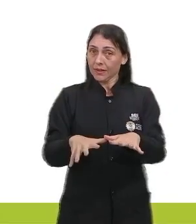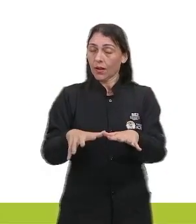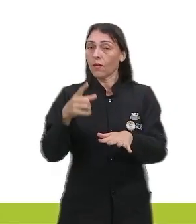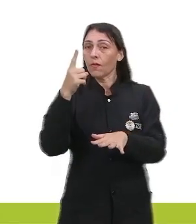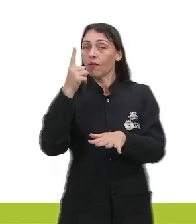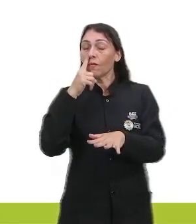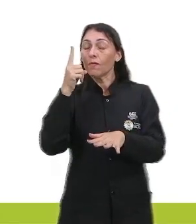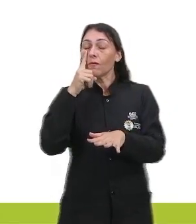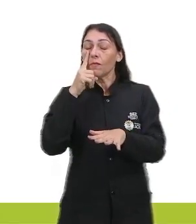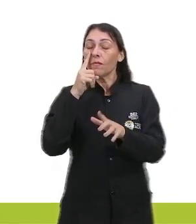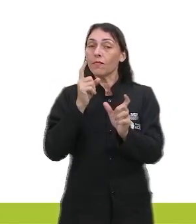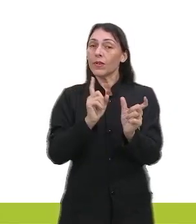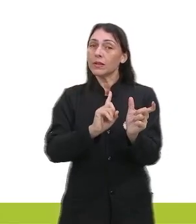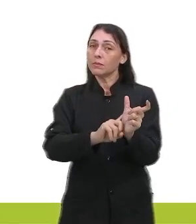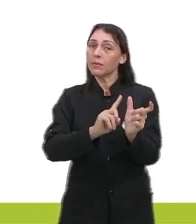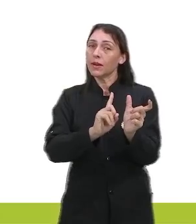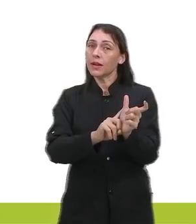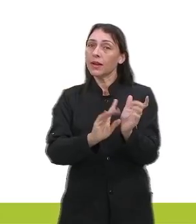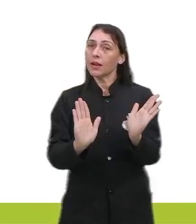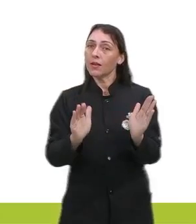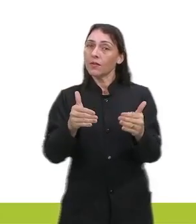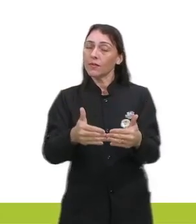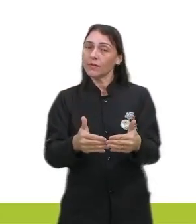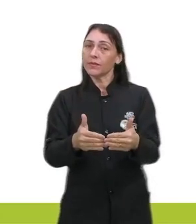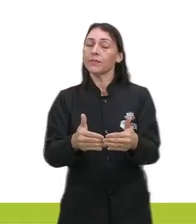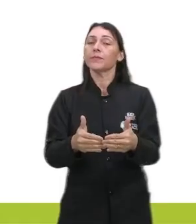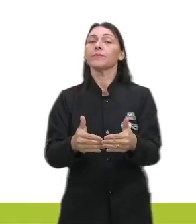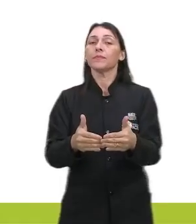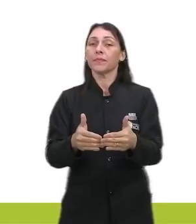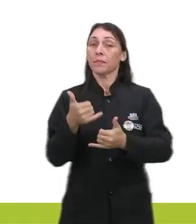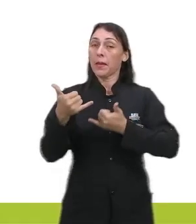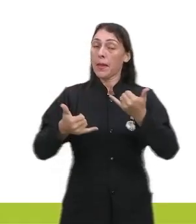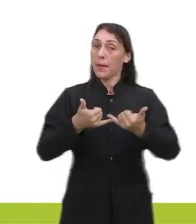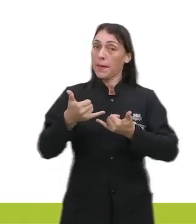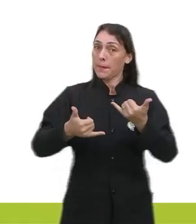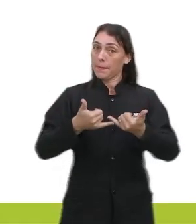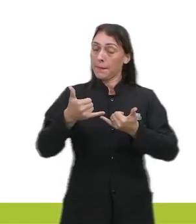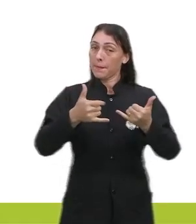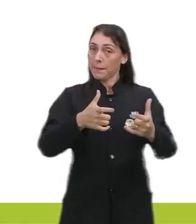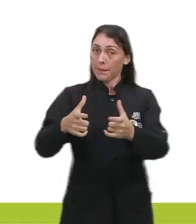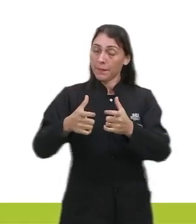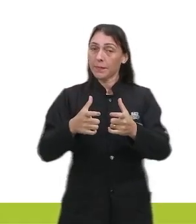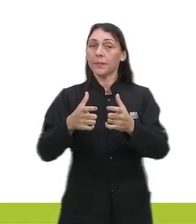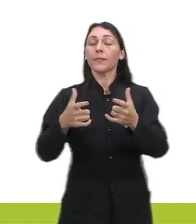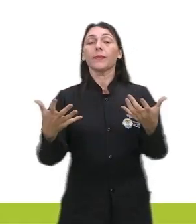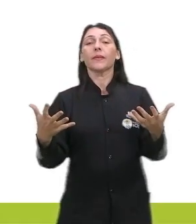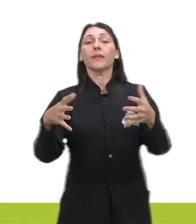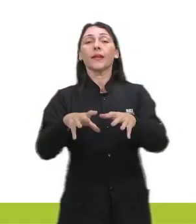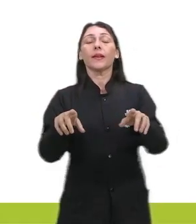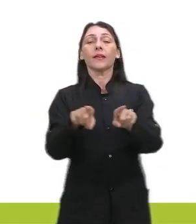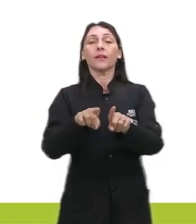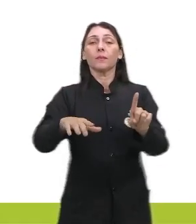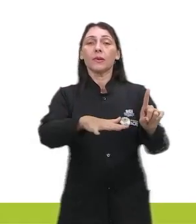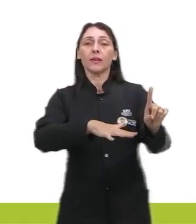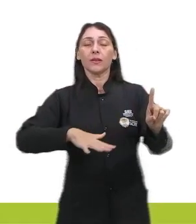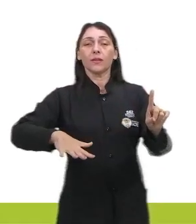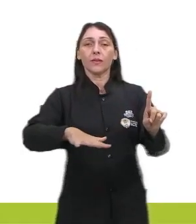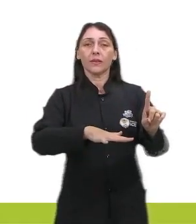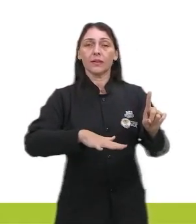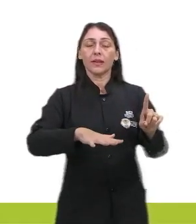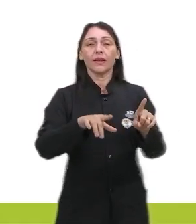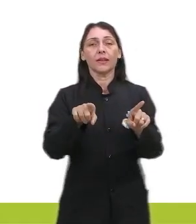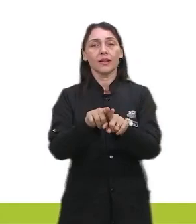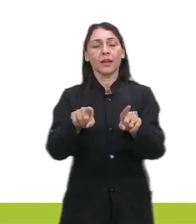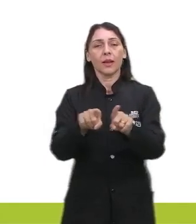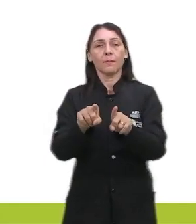palavras, grifando aí bem bonitinho para vocês. Entretenimento, integração social e também tem um